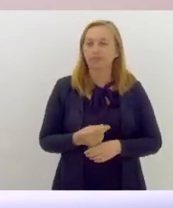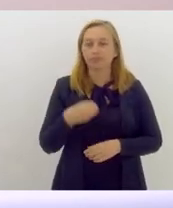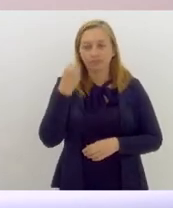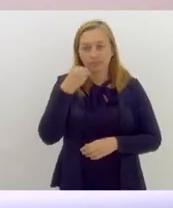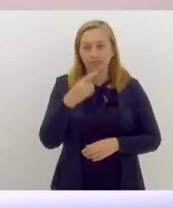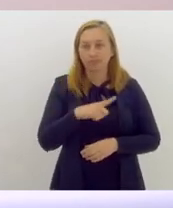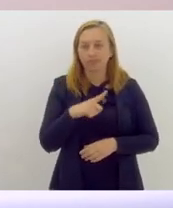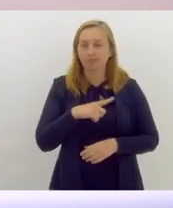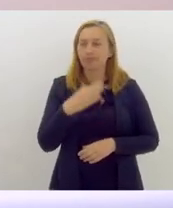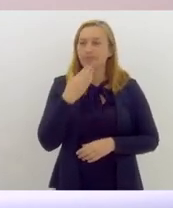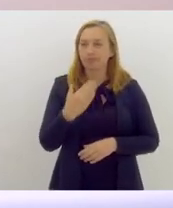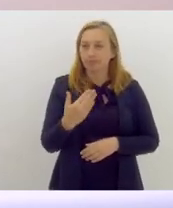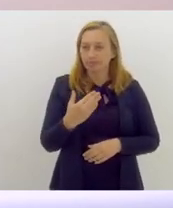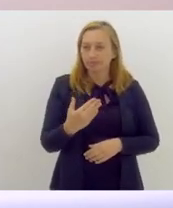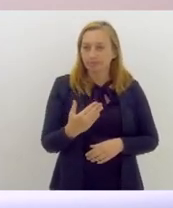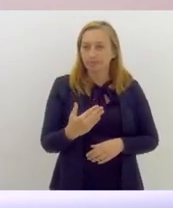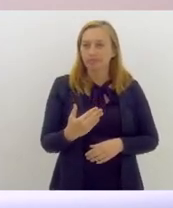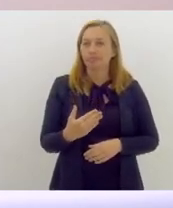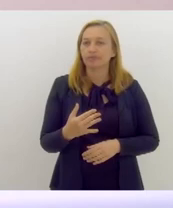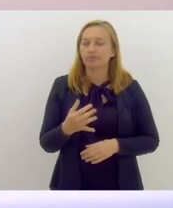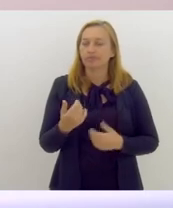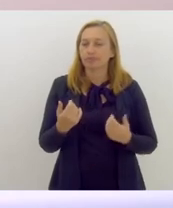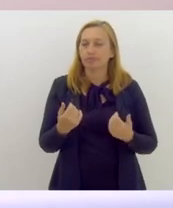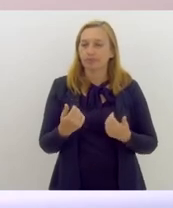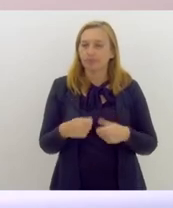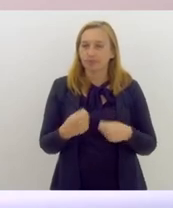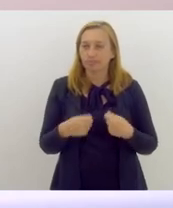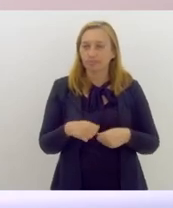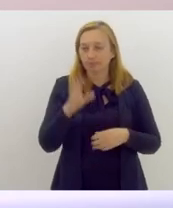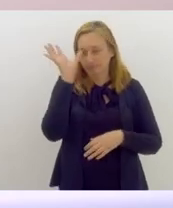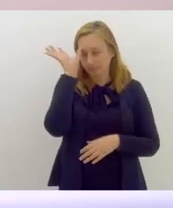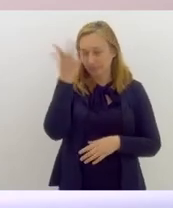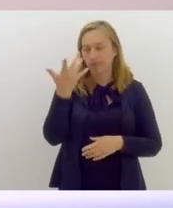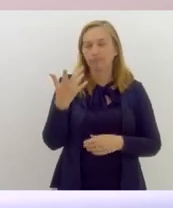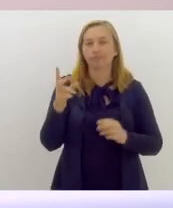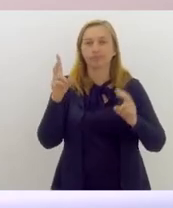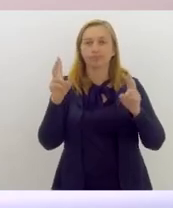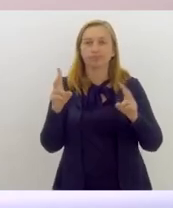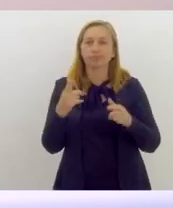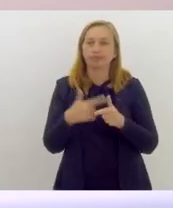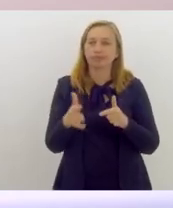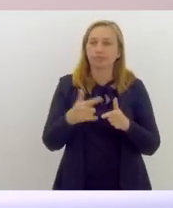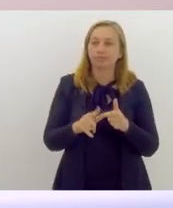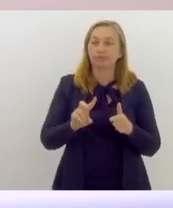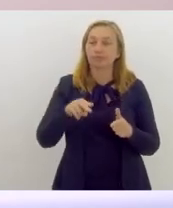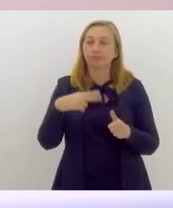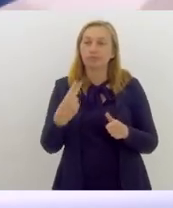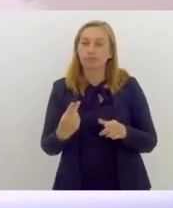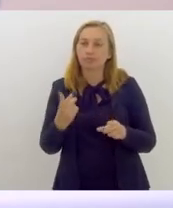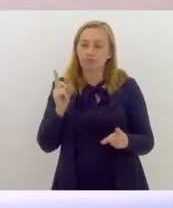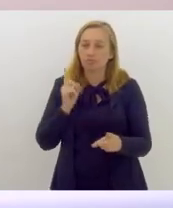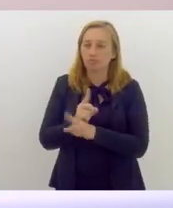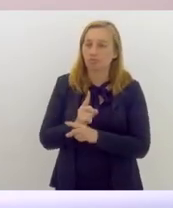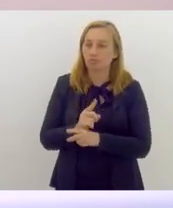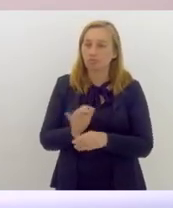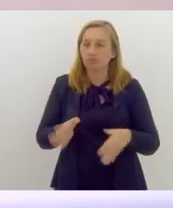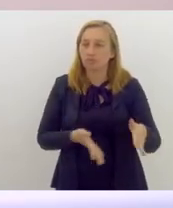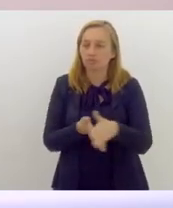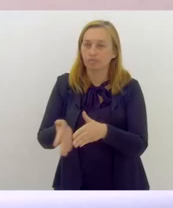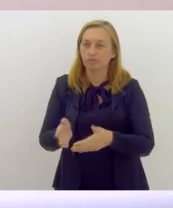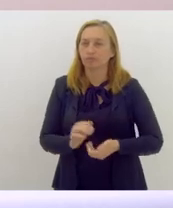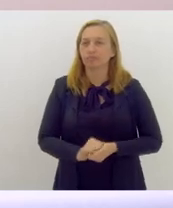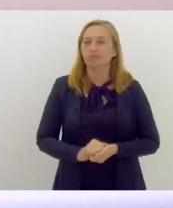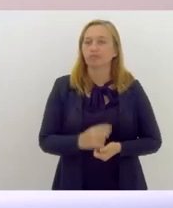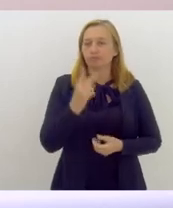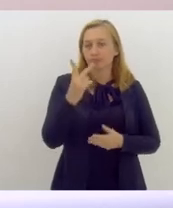solicitar as providências necessárias para solução ou encontrar um outro tipo de saída então Lembrando que tem